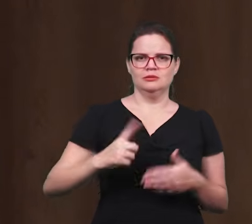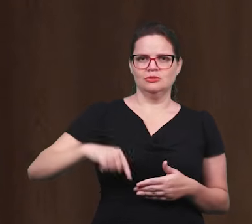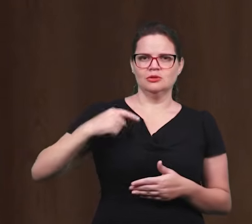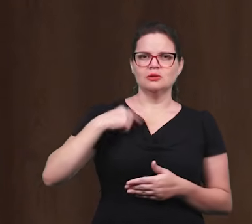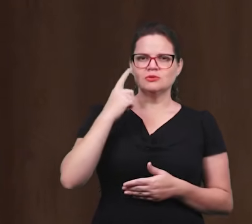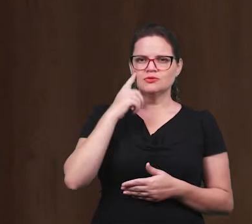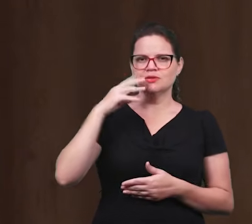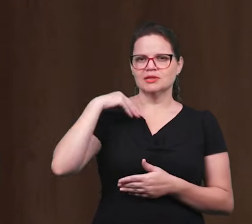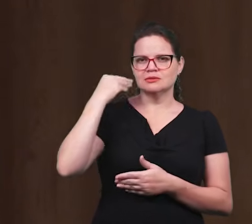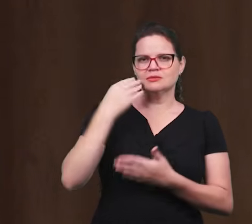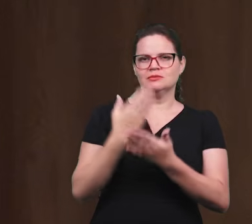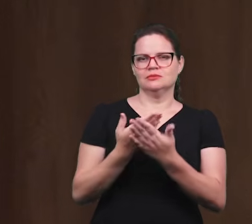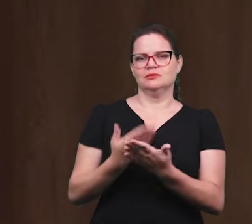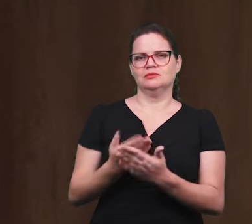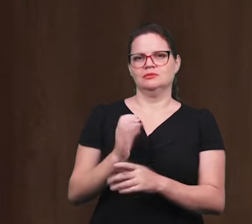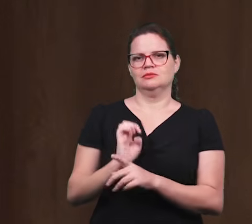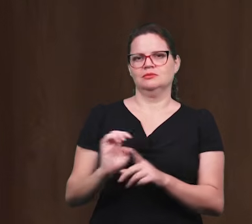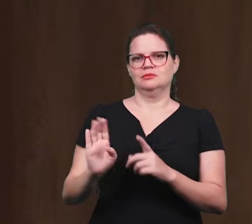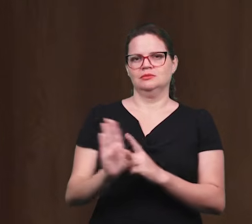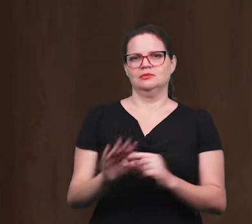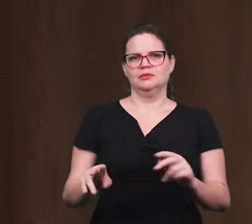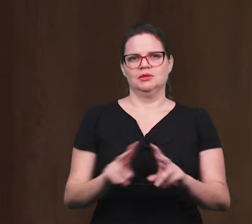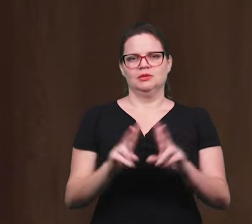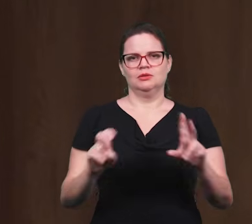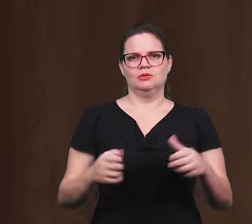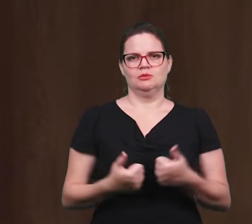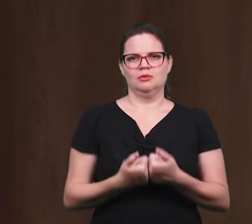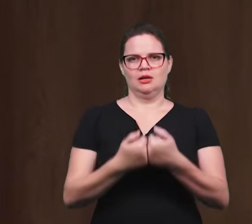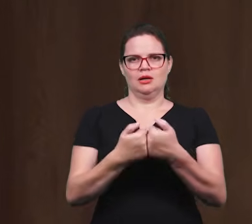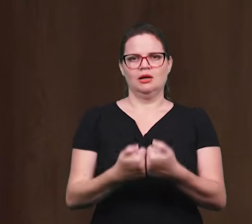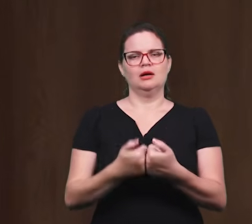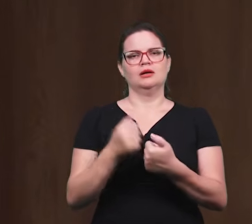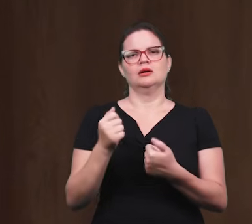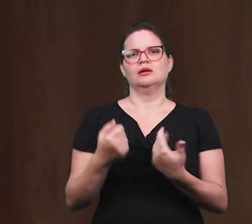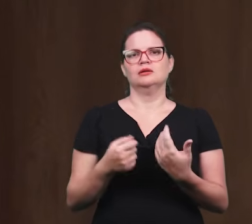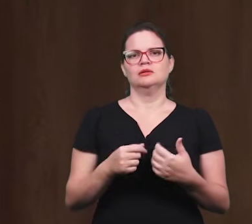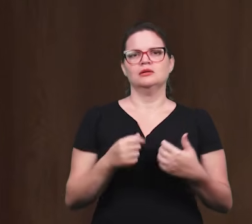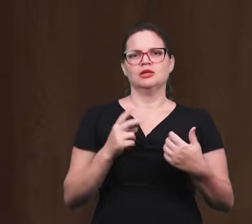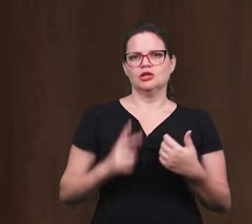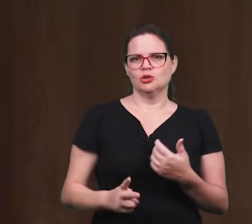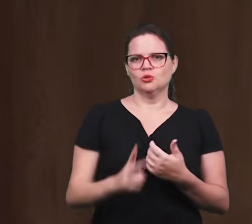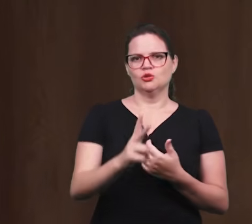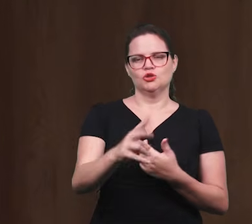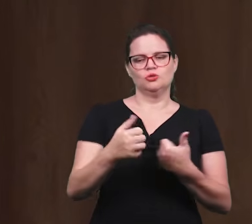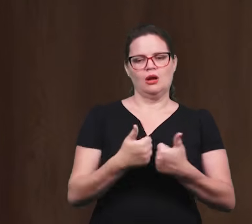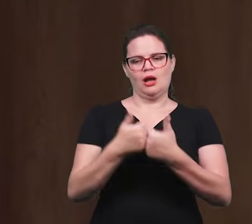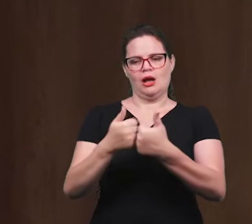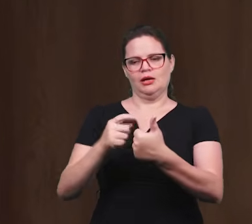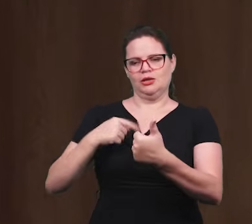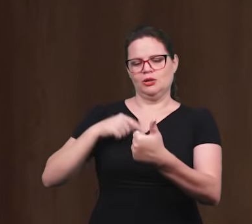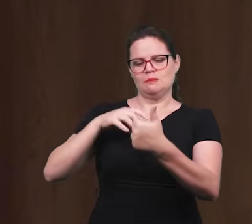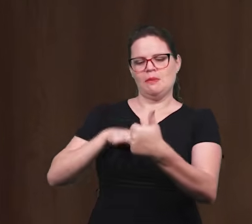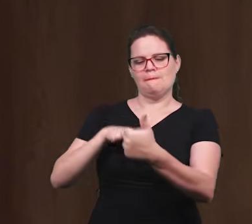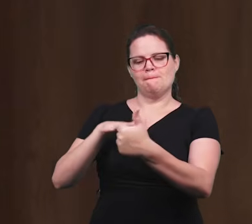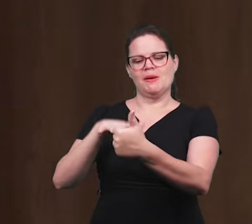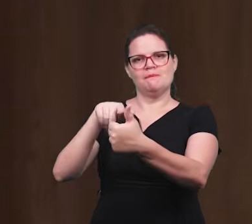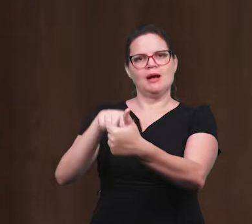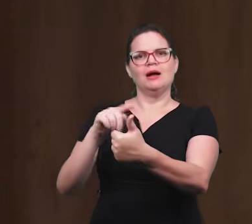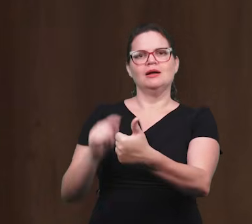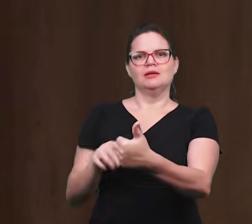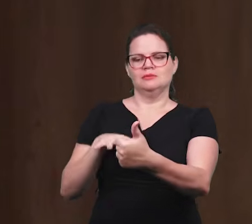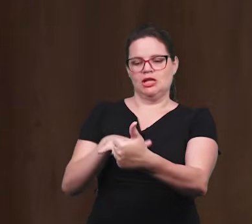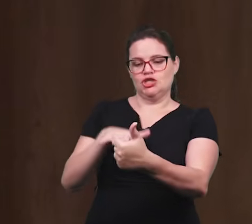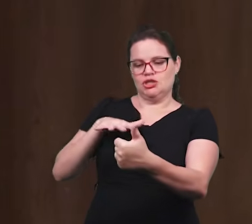na EBD recentemente sobre a arca, né? Que vai seguir, e nós seguimos após a arca, né?